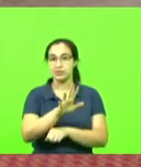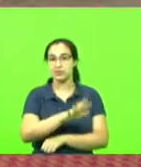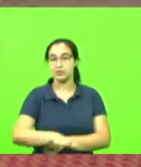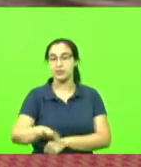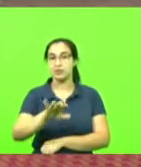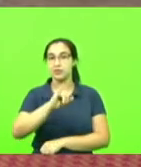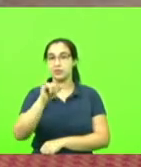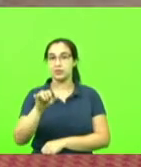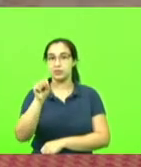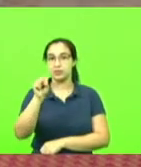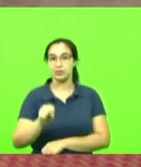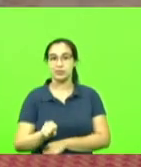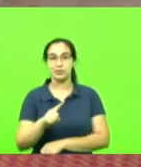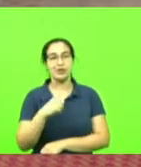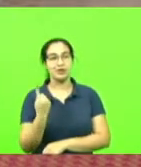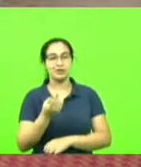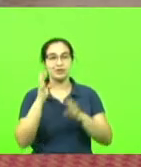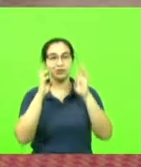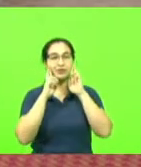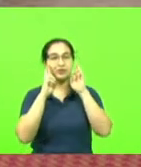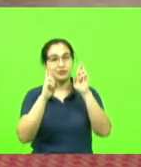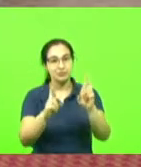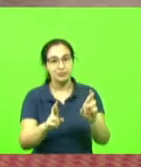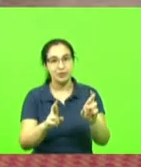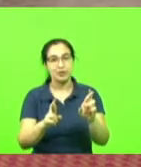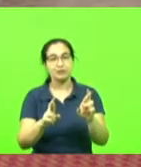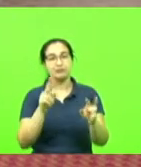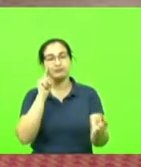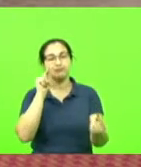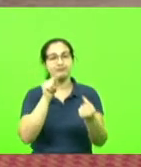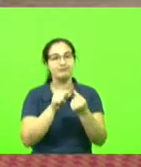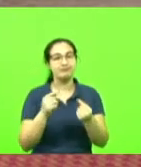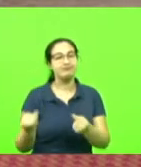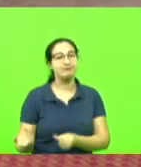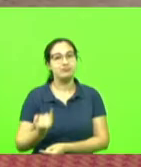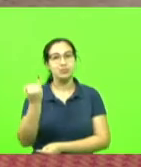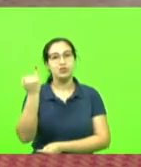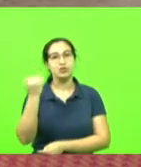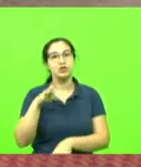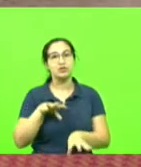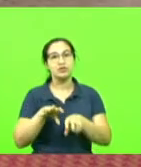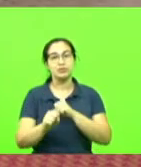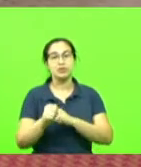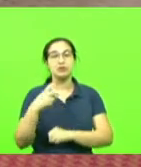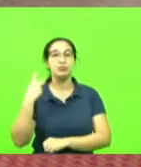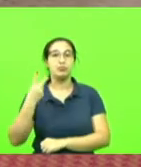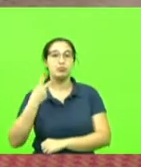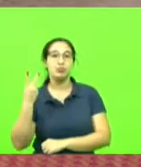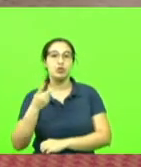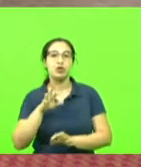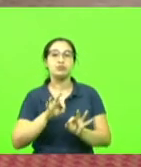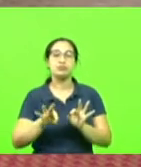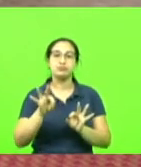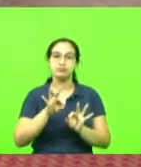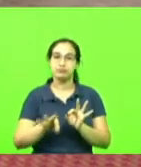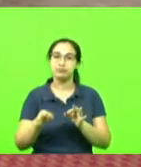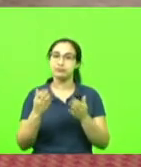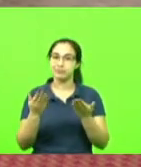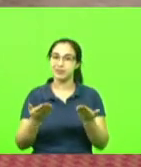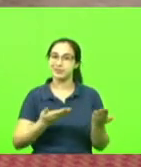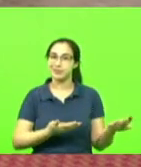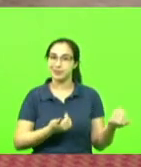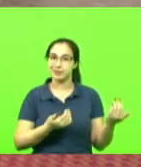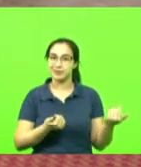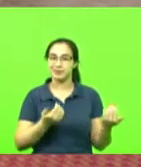nosso respeito, com uma missão importante de formação política e institucional desses jovens. Obrigado,